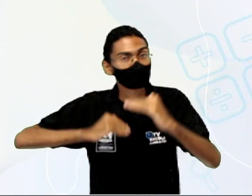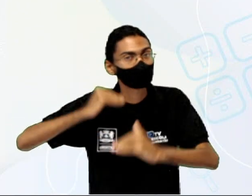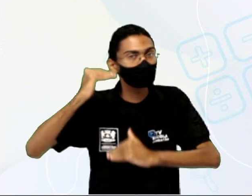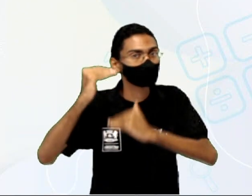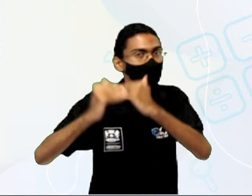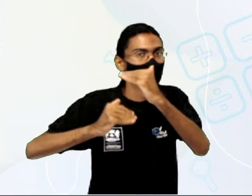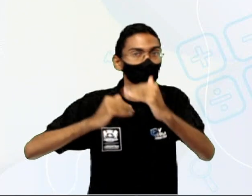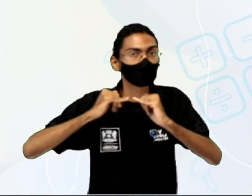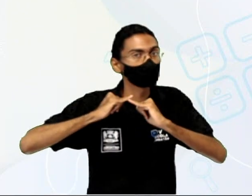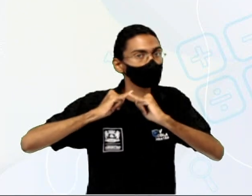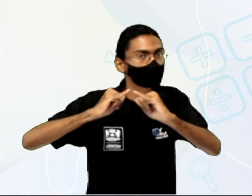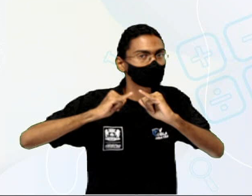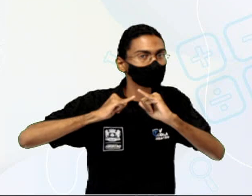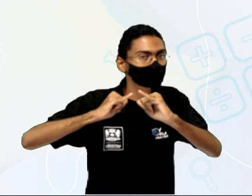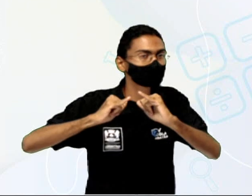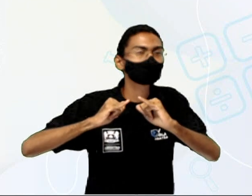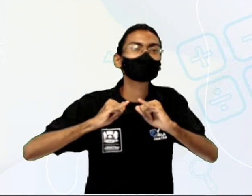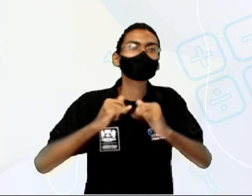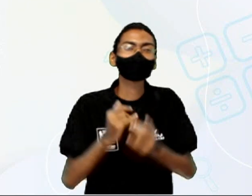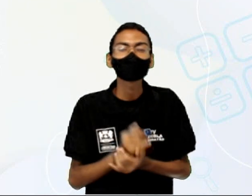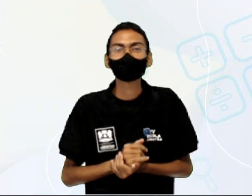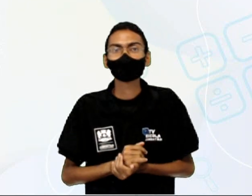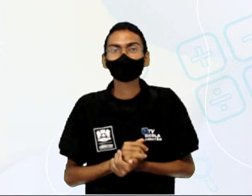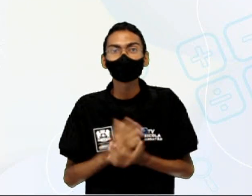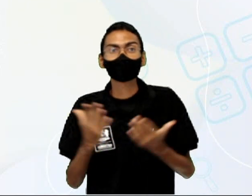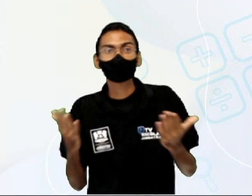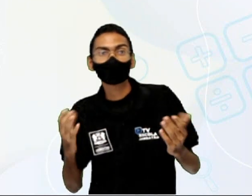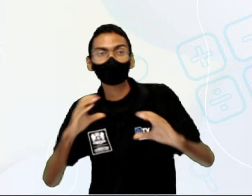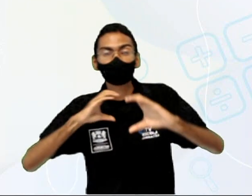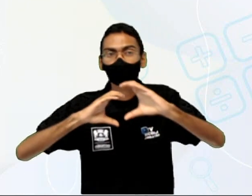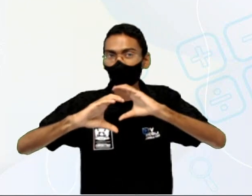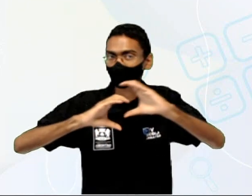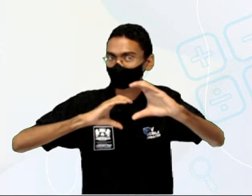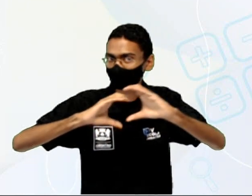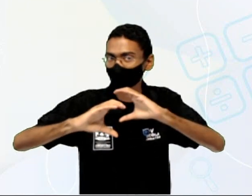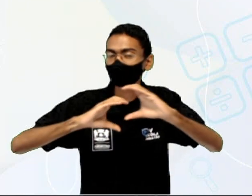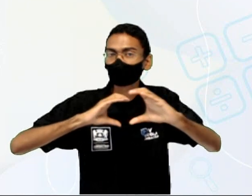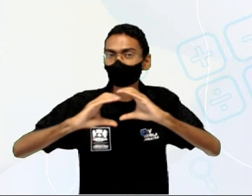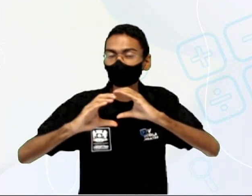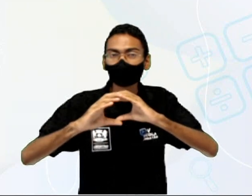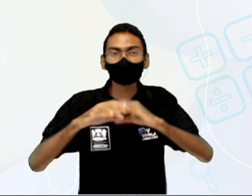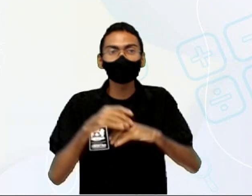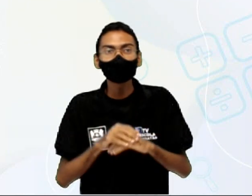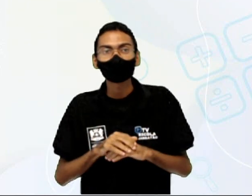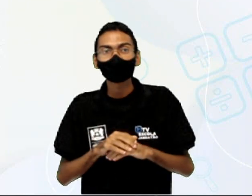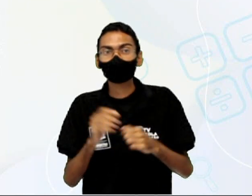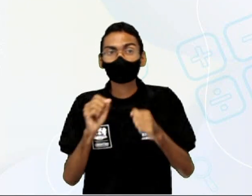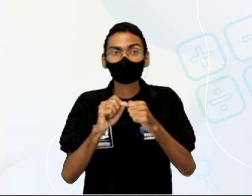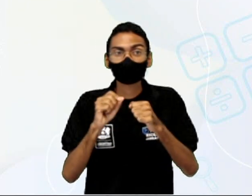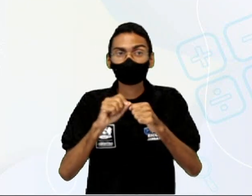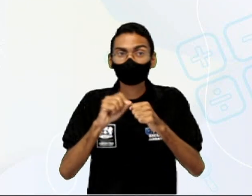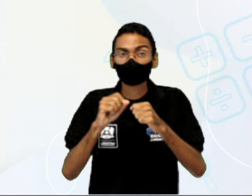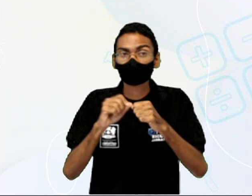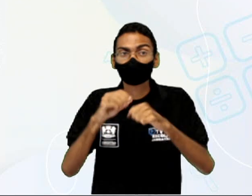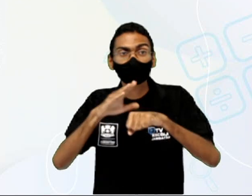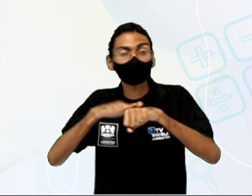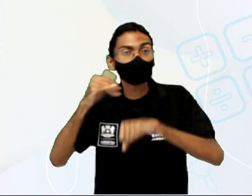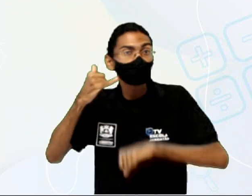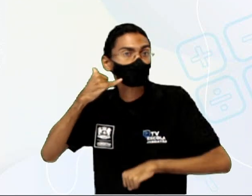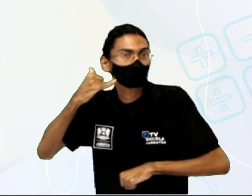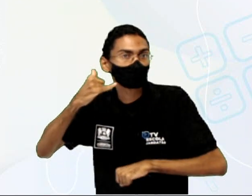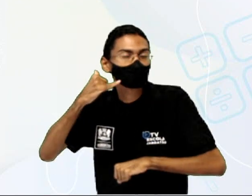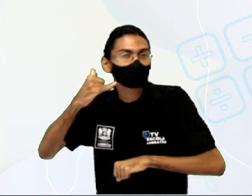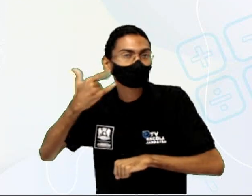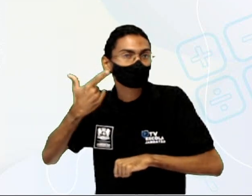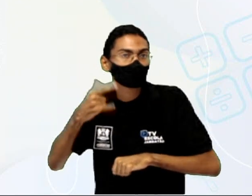informatização. Passou de um meio de comunicação para fazer e receber chamadas a um aparelho tecnológico